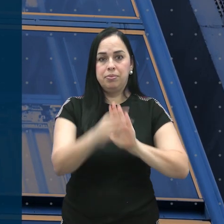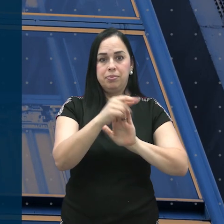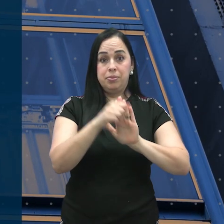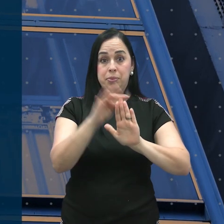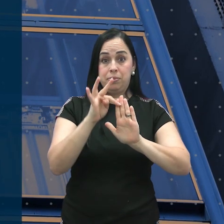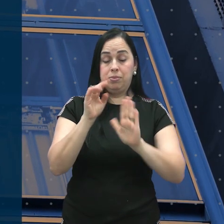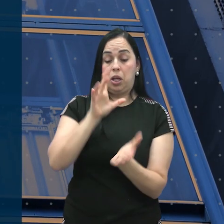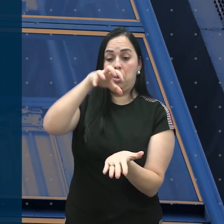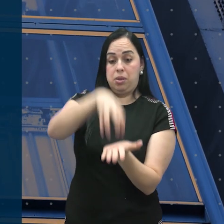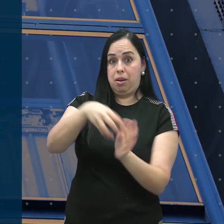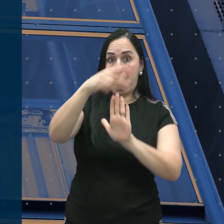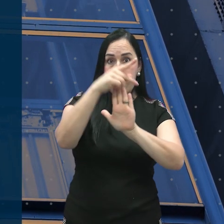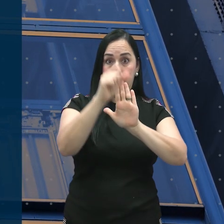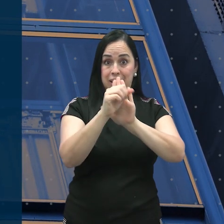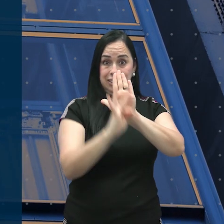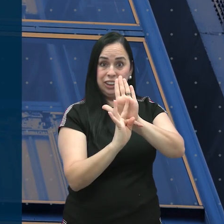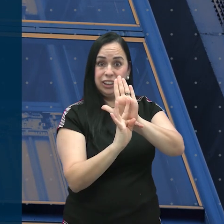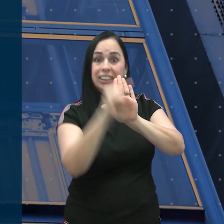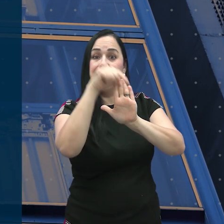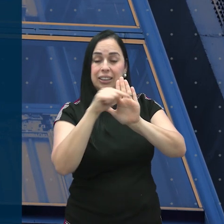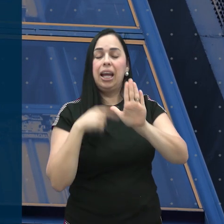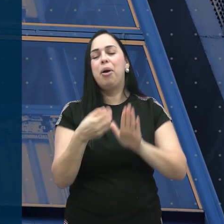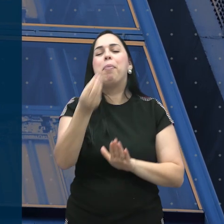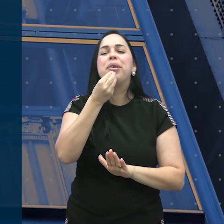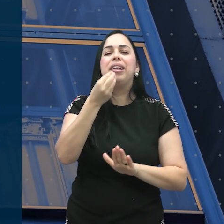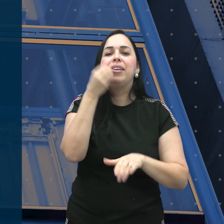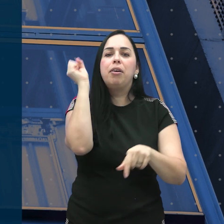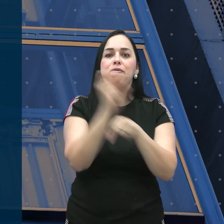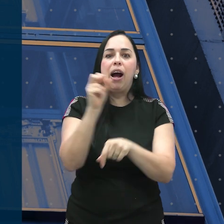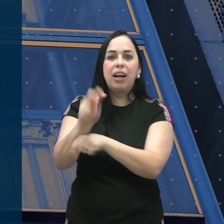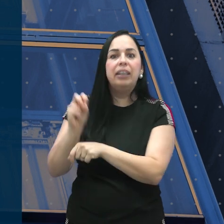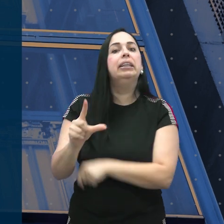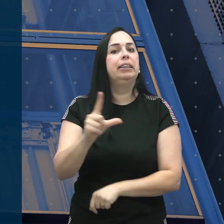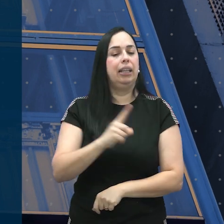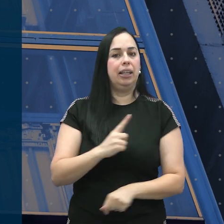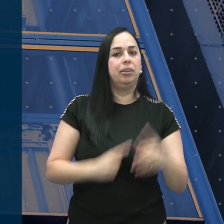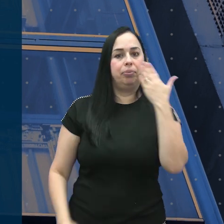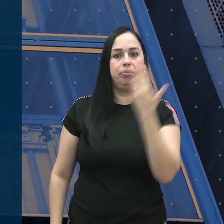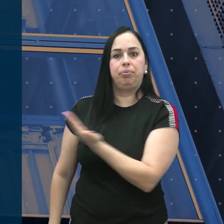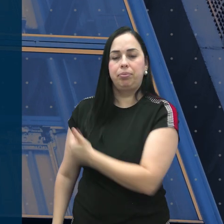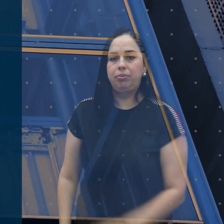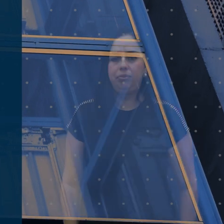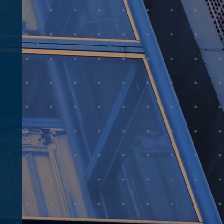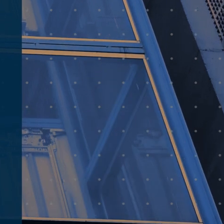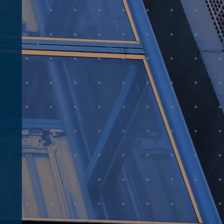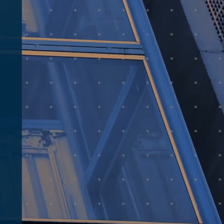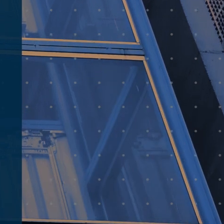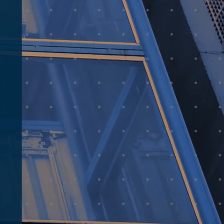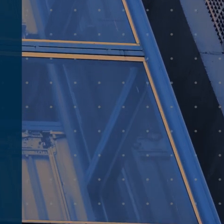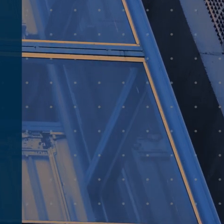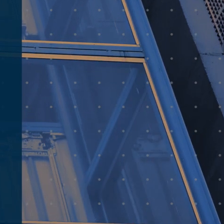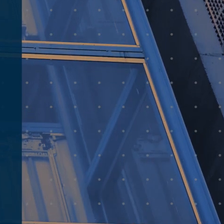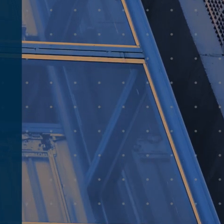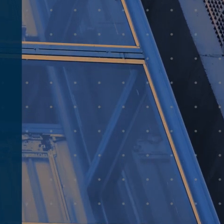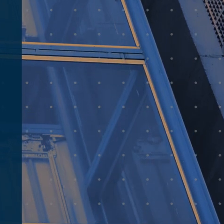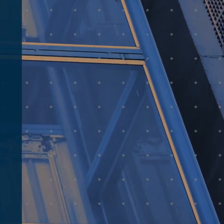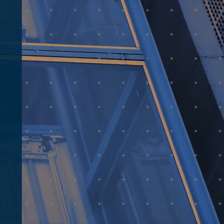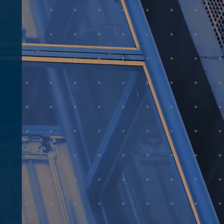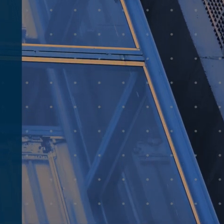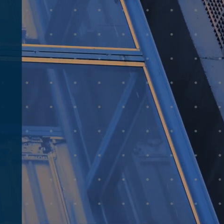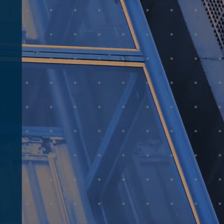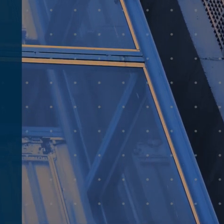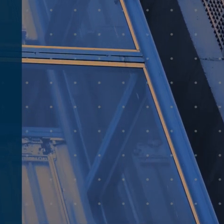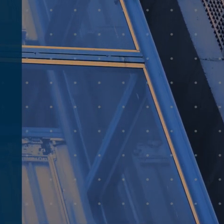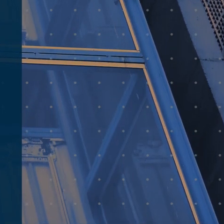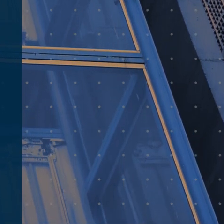O posto de atendimento ao trabalhador de São José dos Campos tem oportunidade de emprego para açougueiro, ajudante